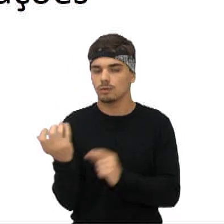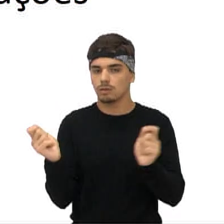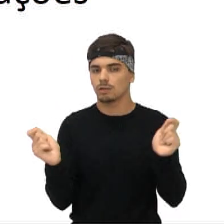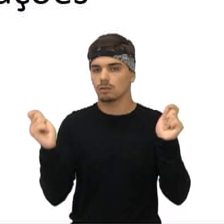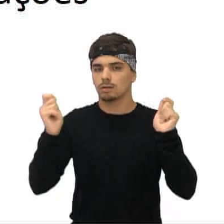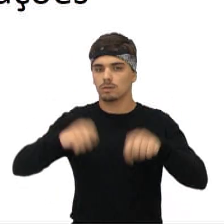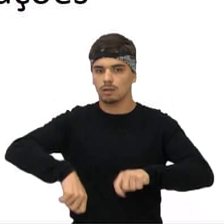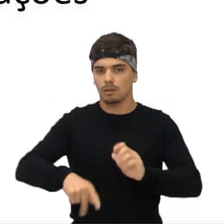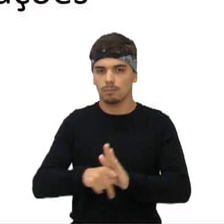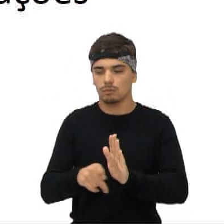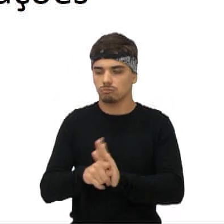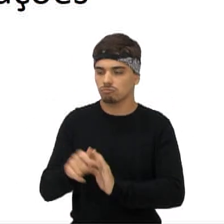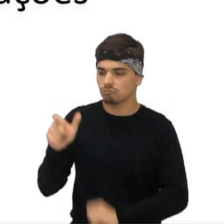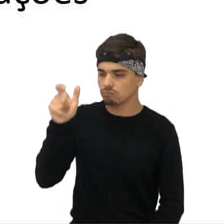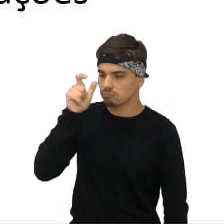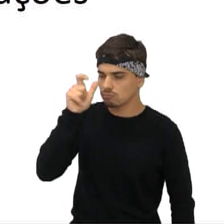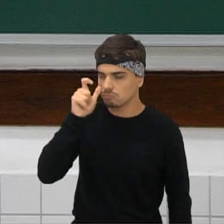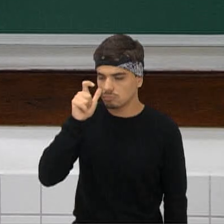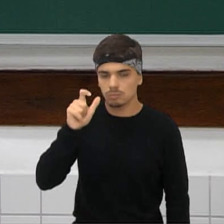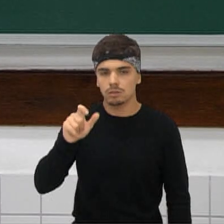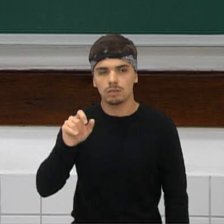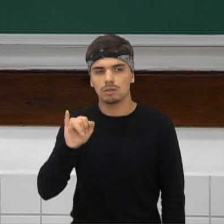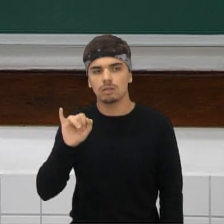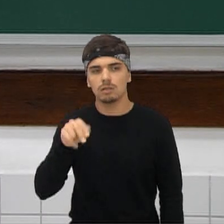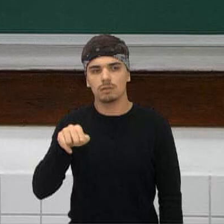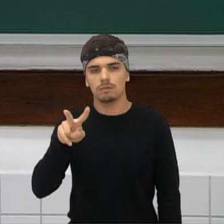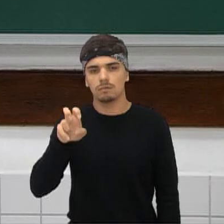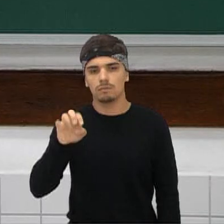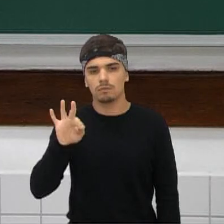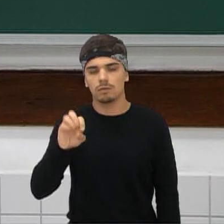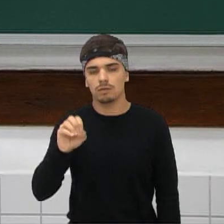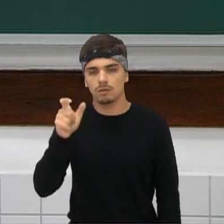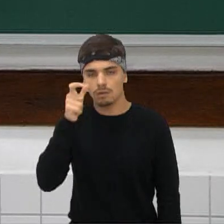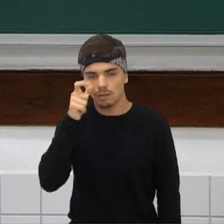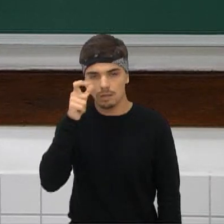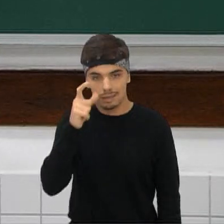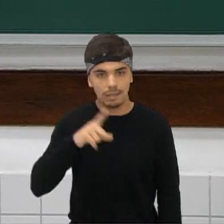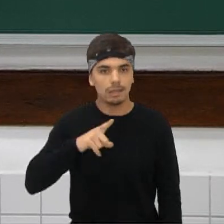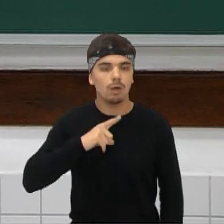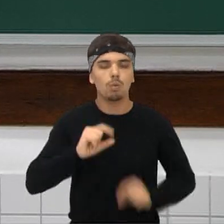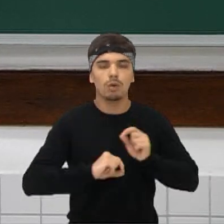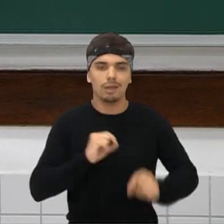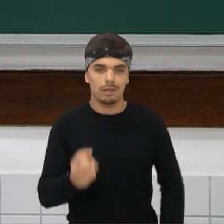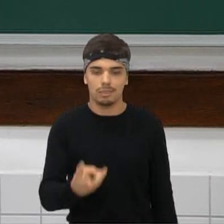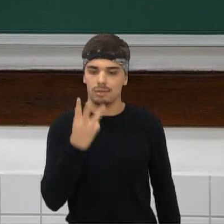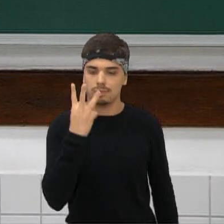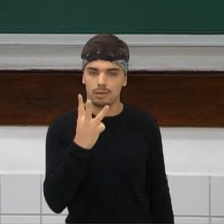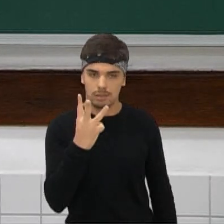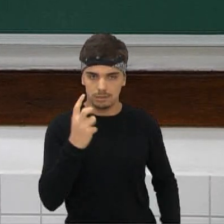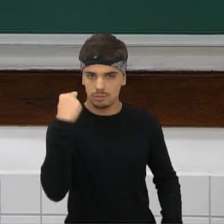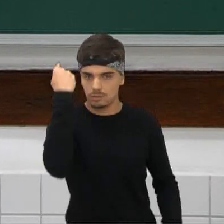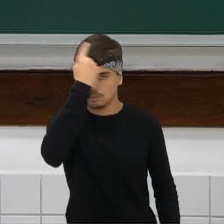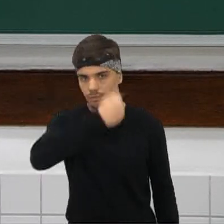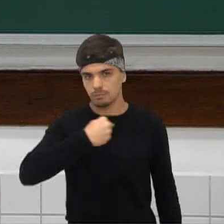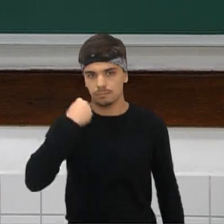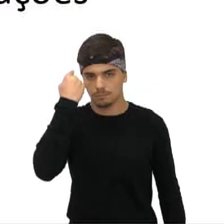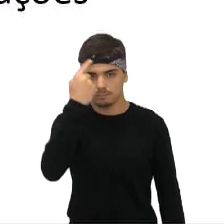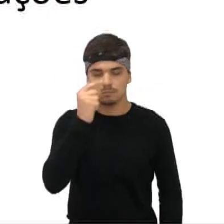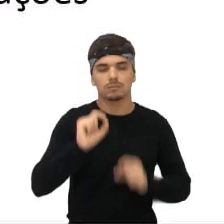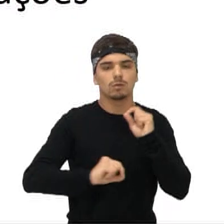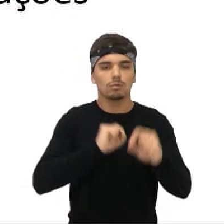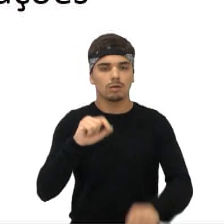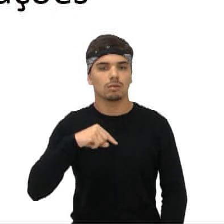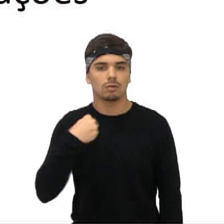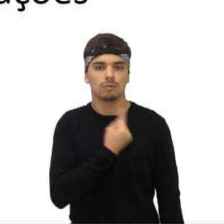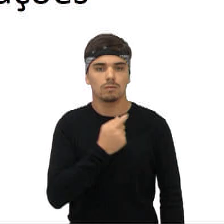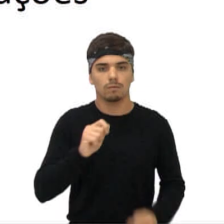o evento de interesse. Qual que é esse evento de interesse? Que saiam 3 caras. Então, o que a gente vai fazer?